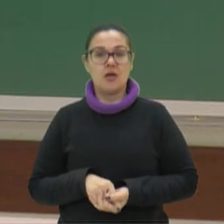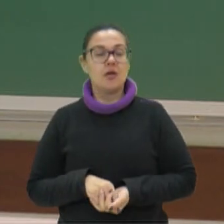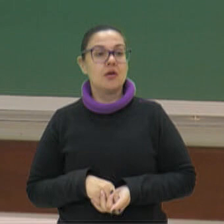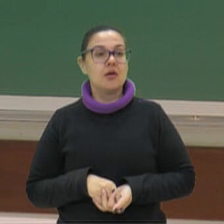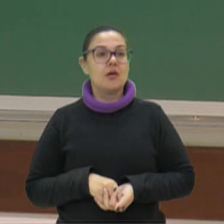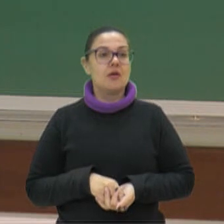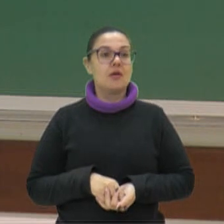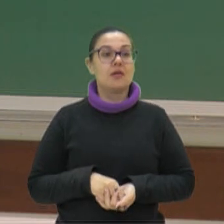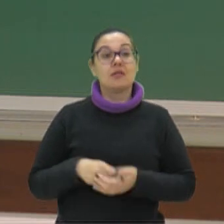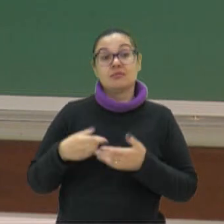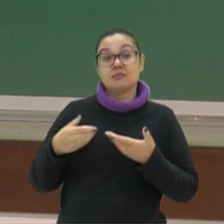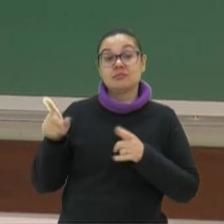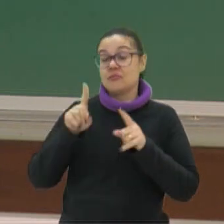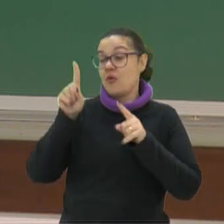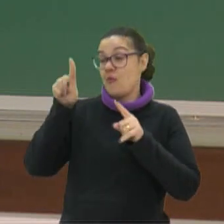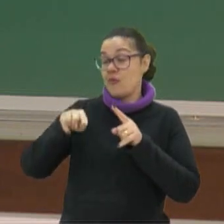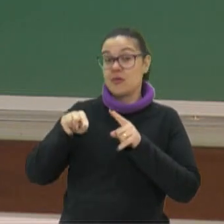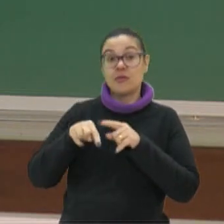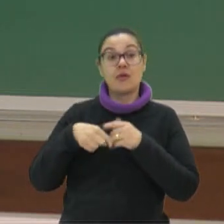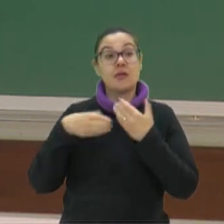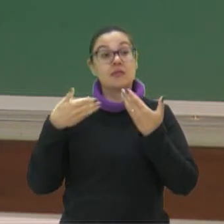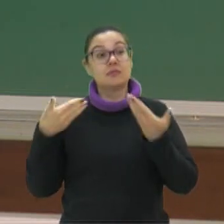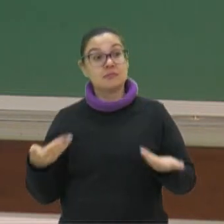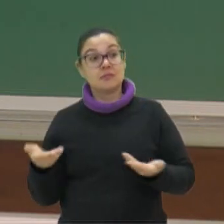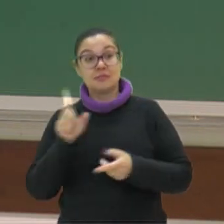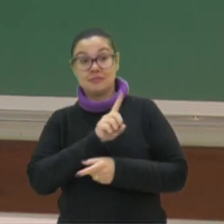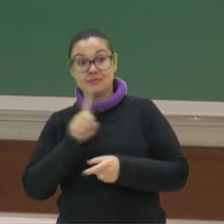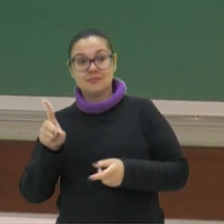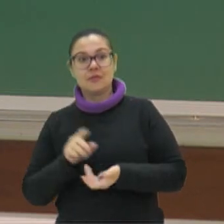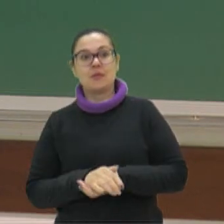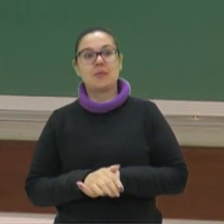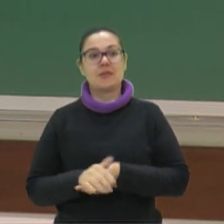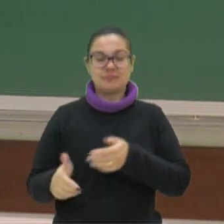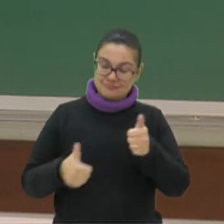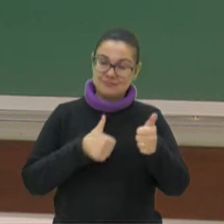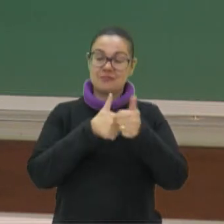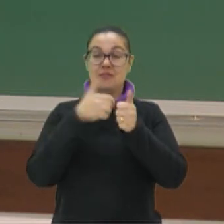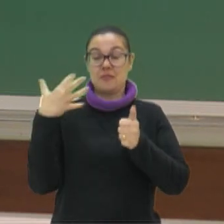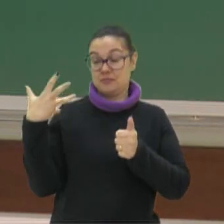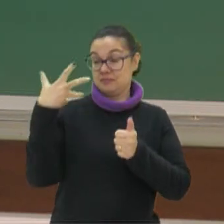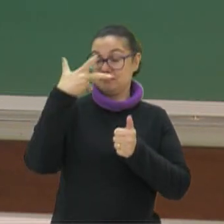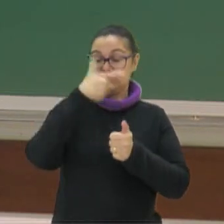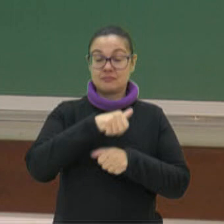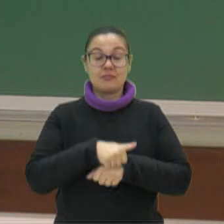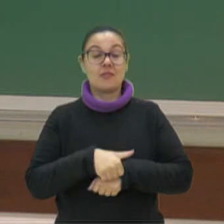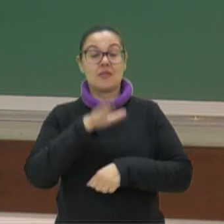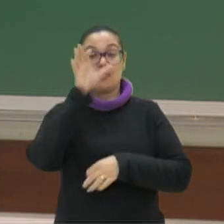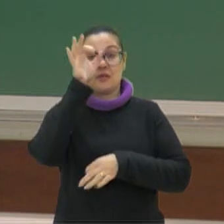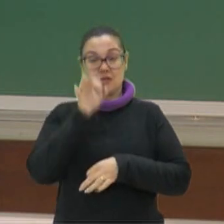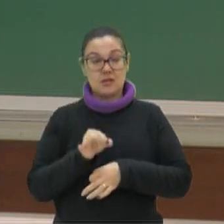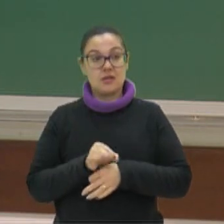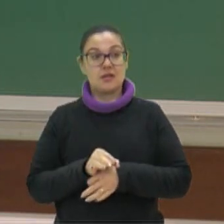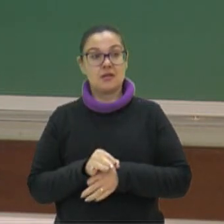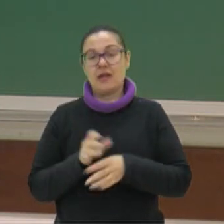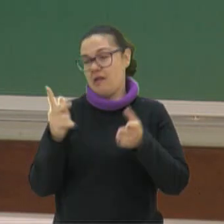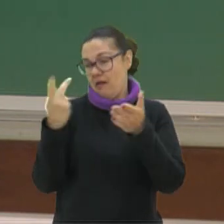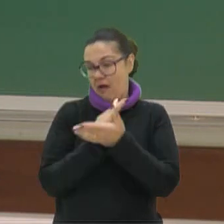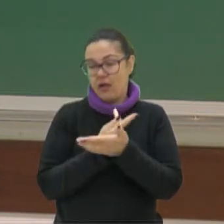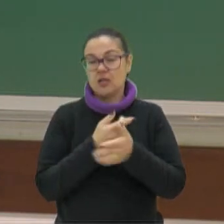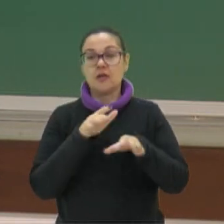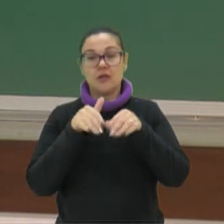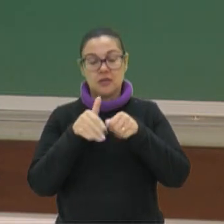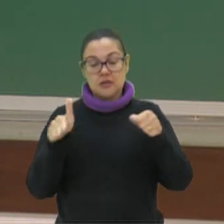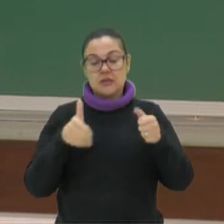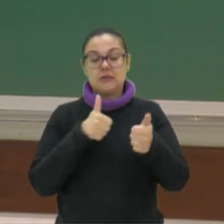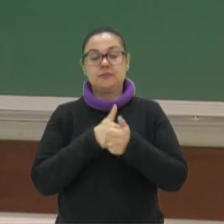faltou um não lá no final, né? Que do amor ele não era não, beleza? Para ficar ainda um texto incorreto, um texto muito